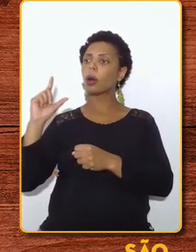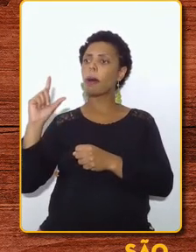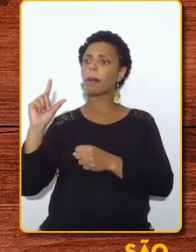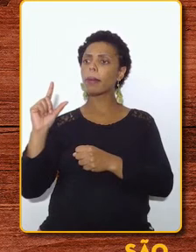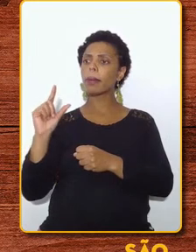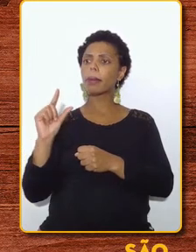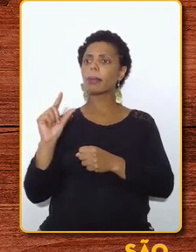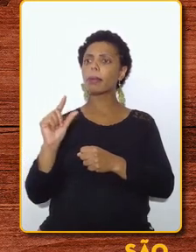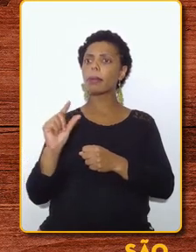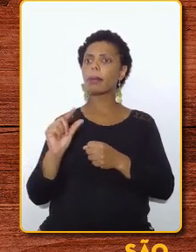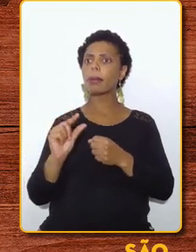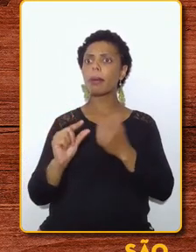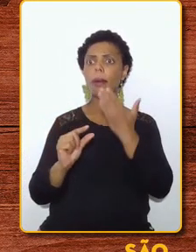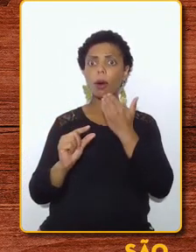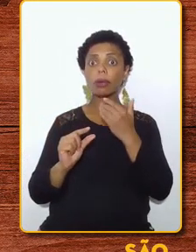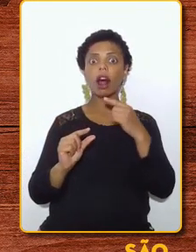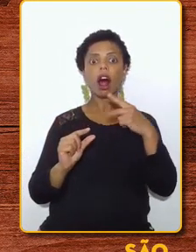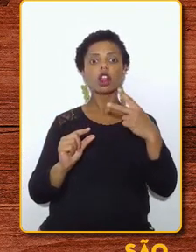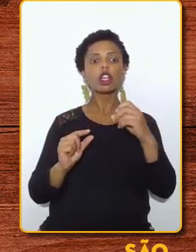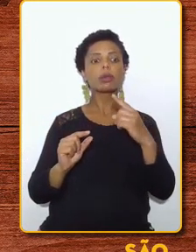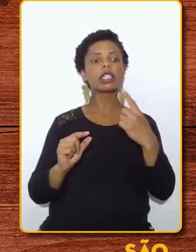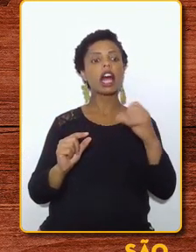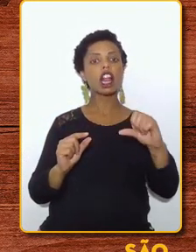de 2019, novembro de